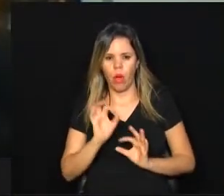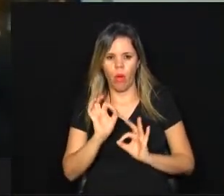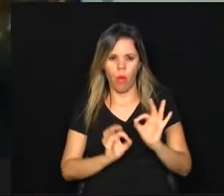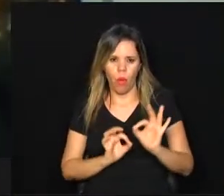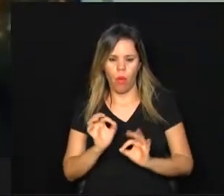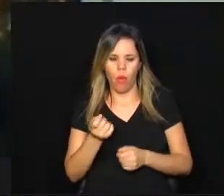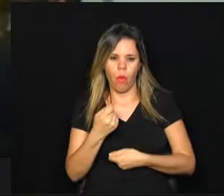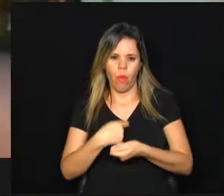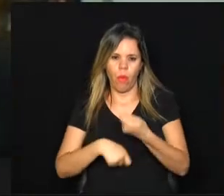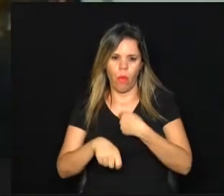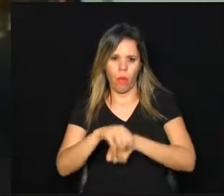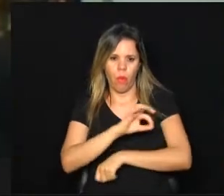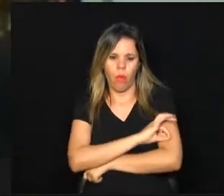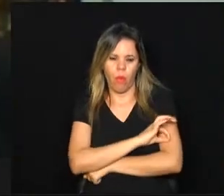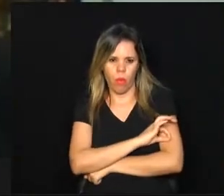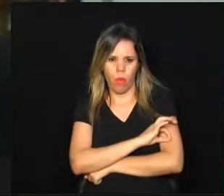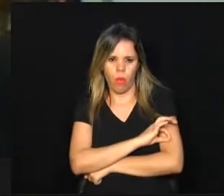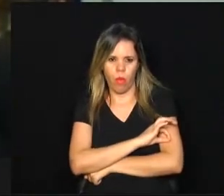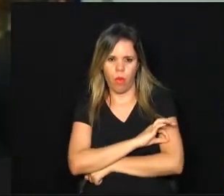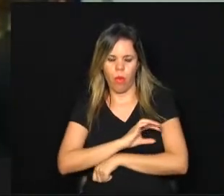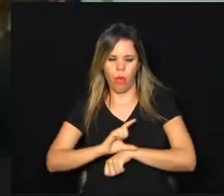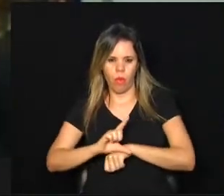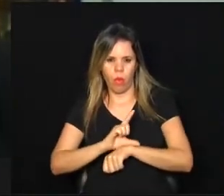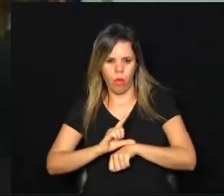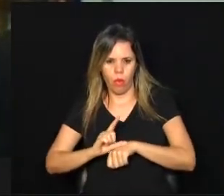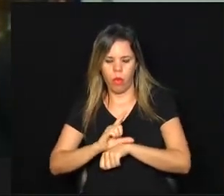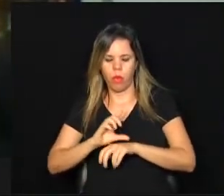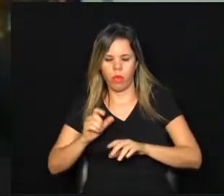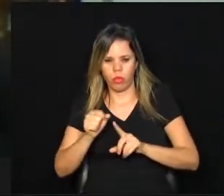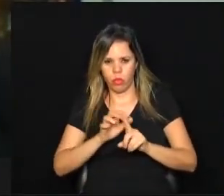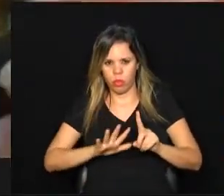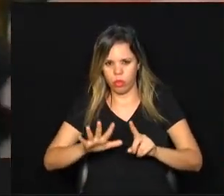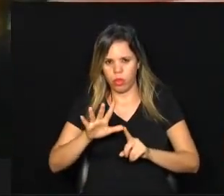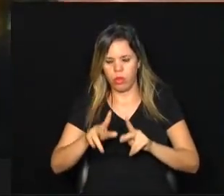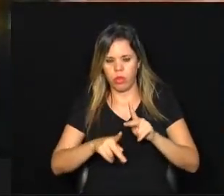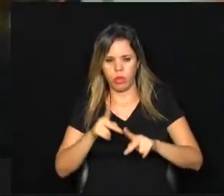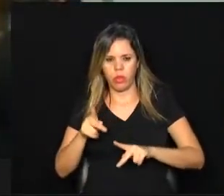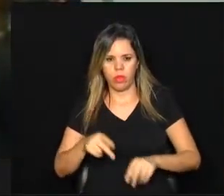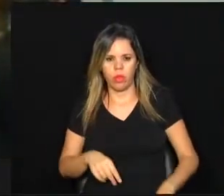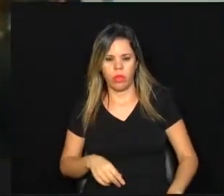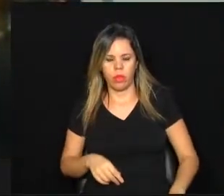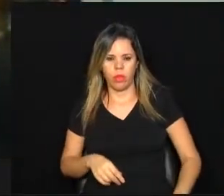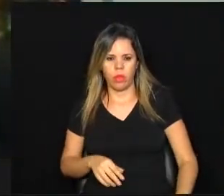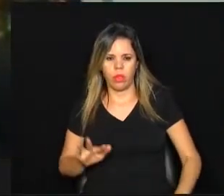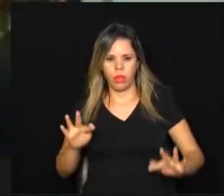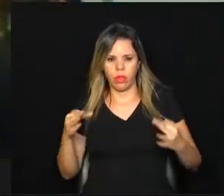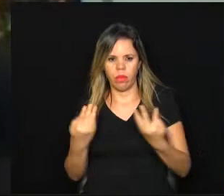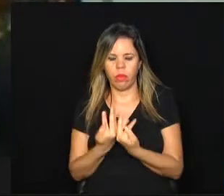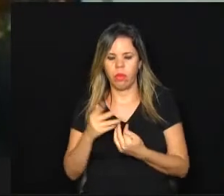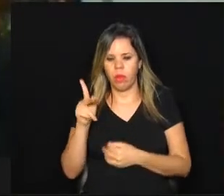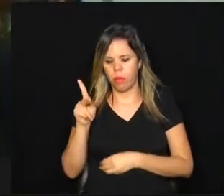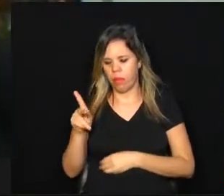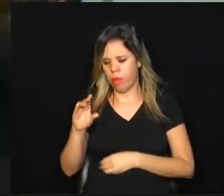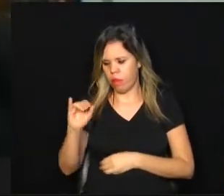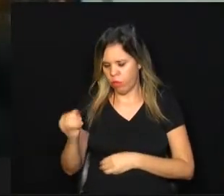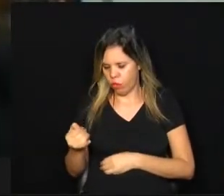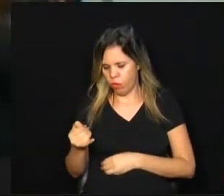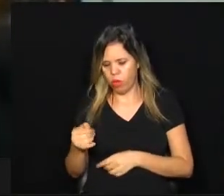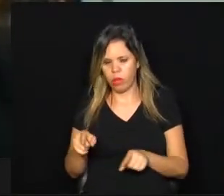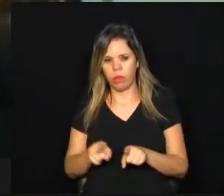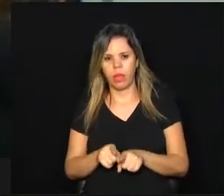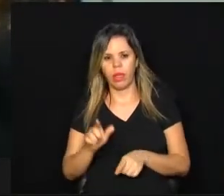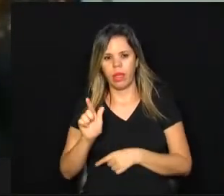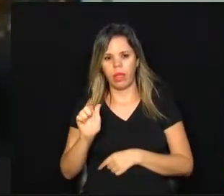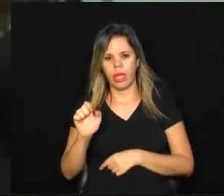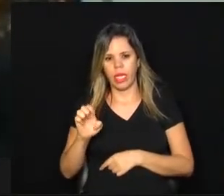organização do Executivo, Legislativo e da sociedade, identidades como a família PCJ, que envolve também o GAEMA PCJ,